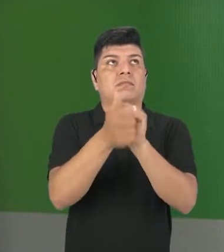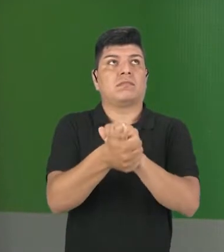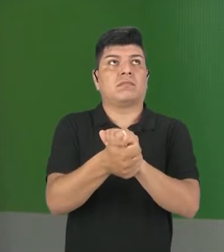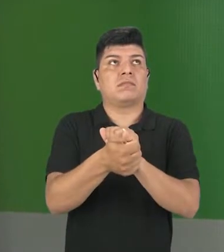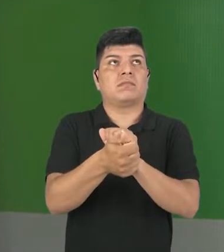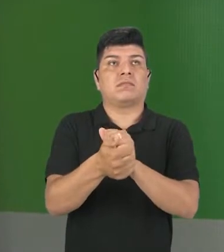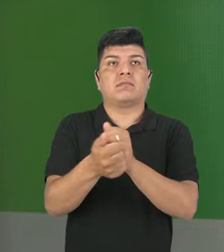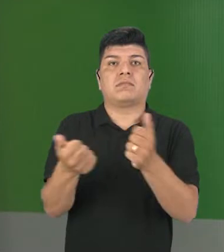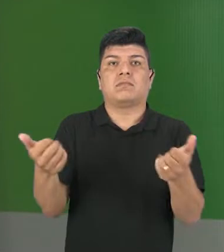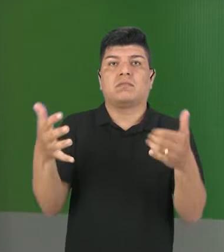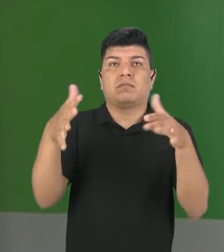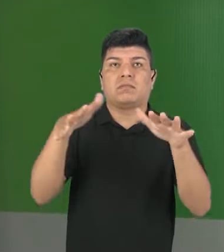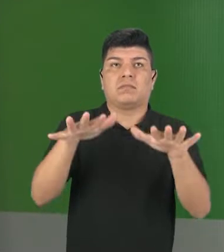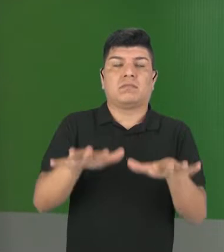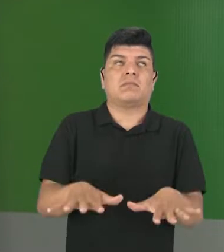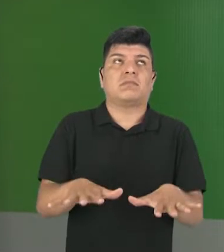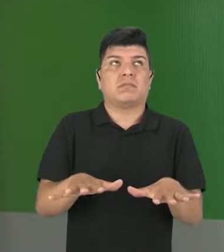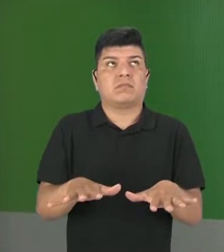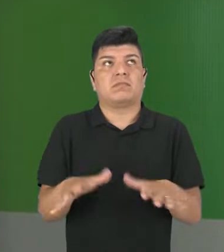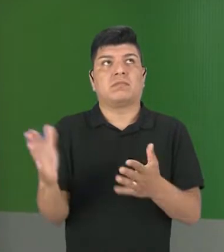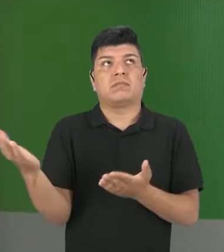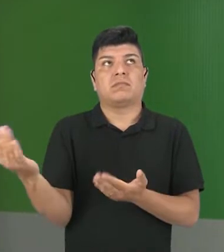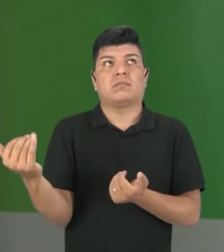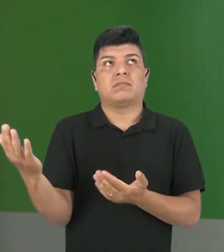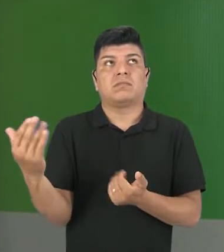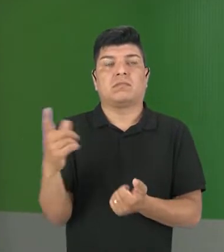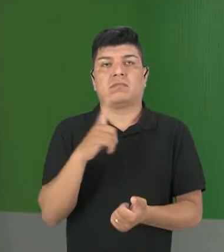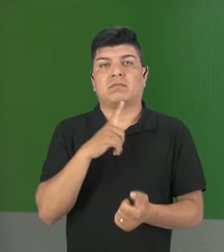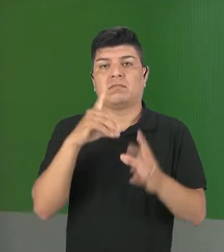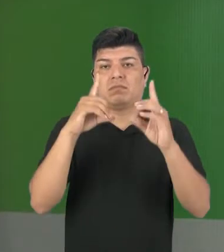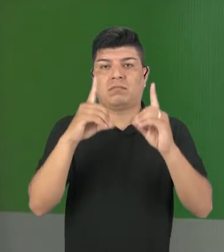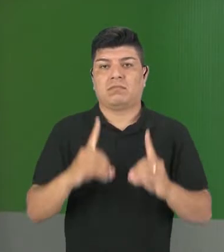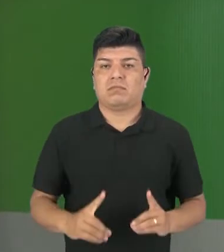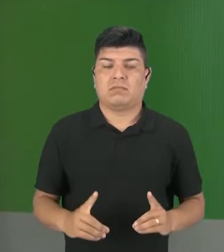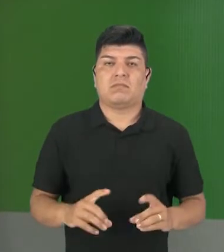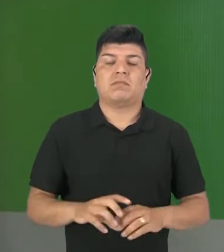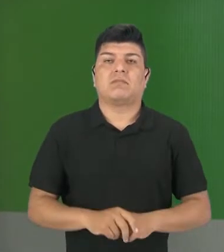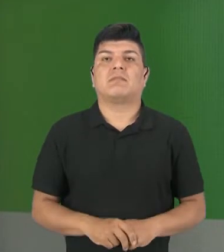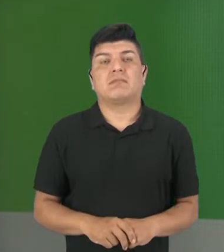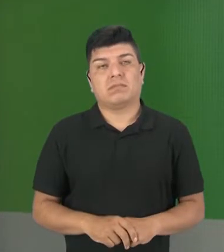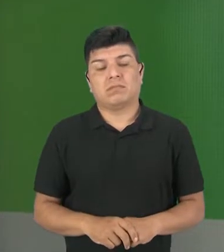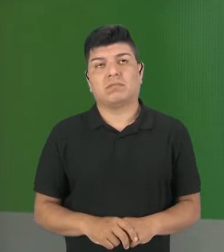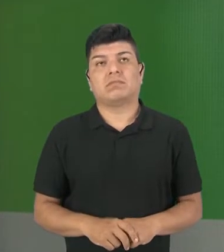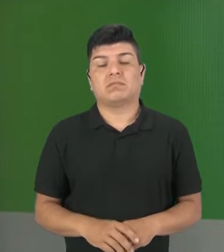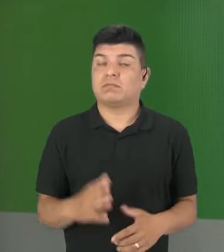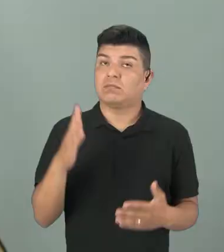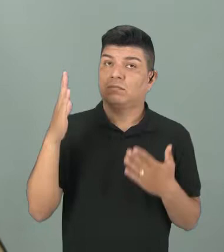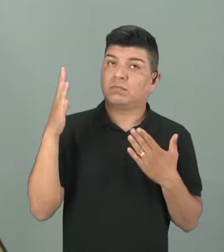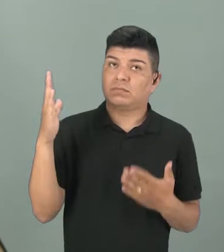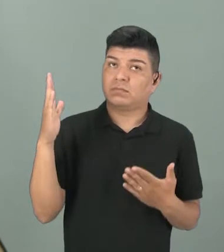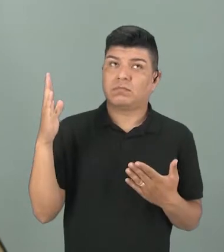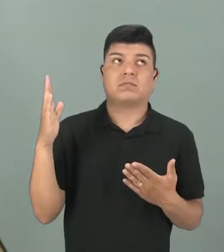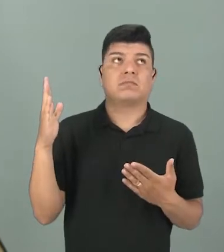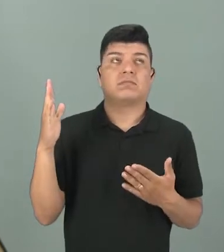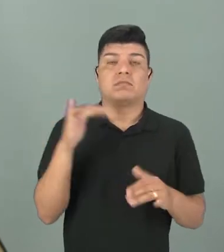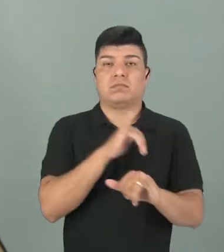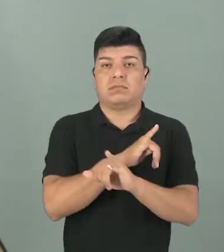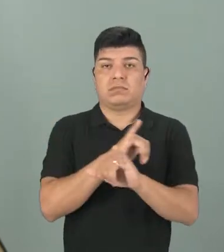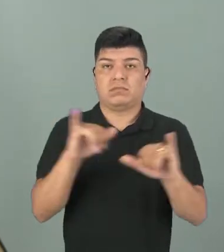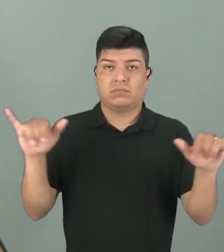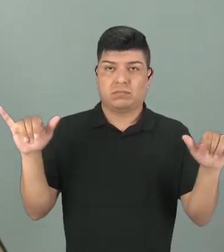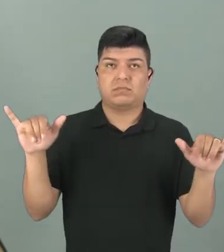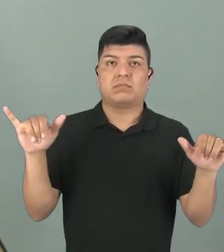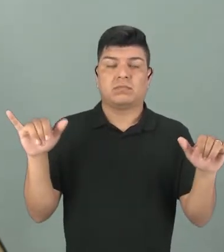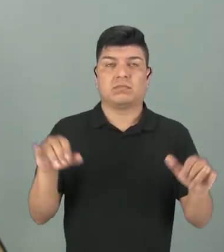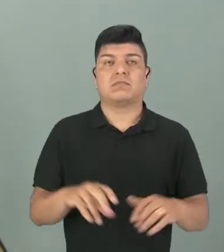Esporte é fonte de inclusão para jovens com deficiência. Então, essa é a manchete